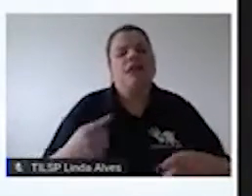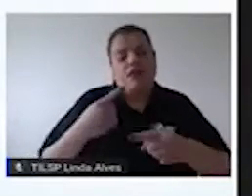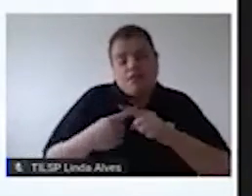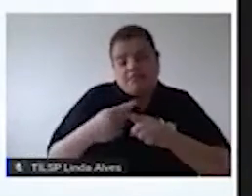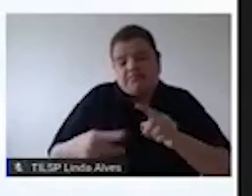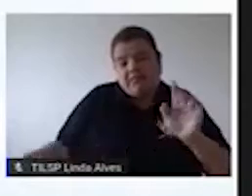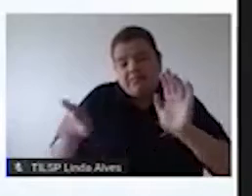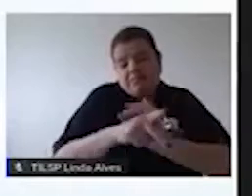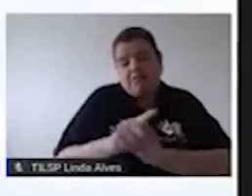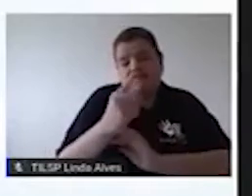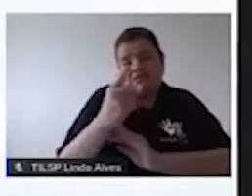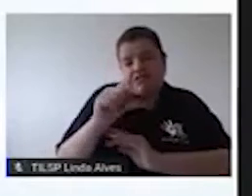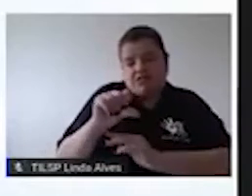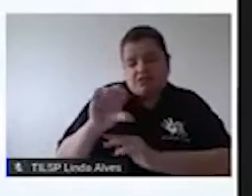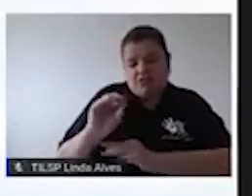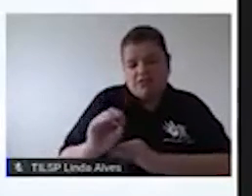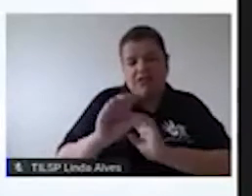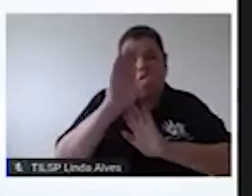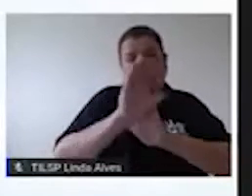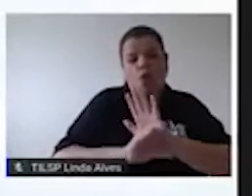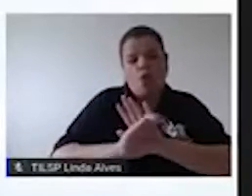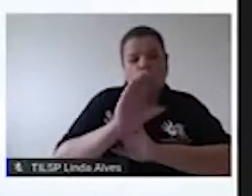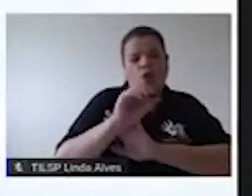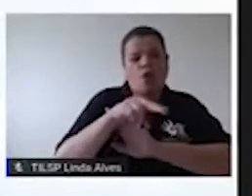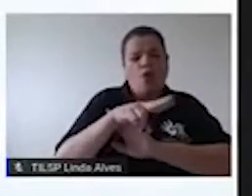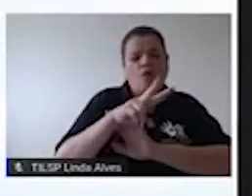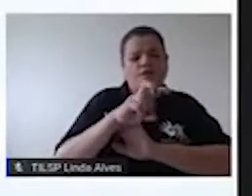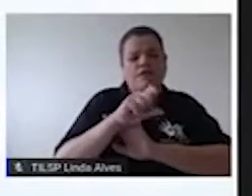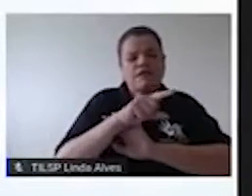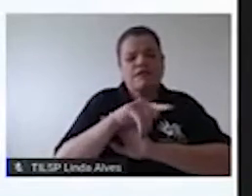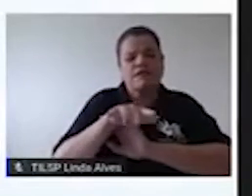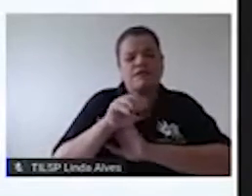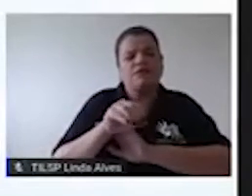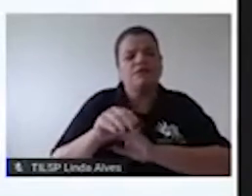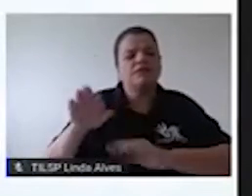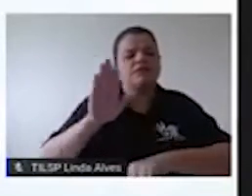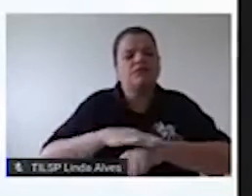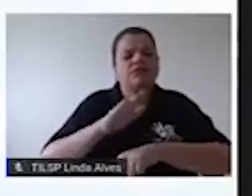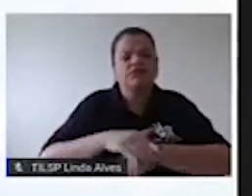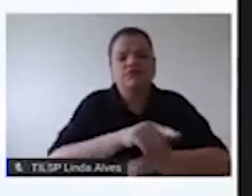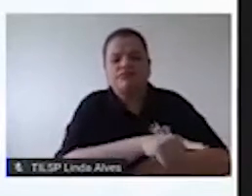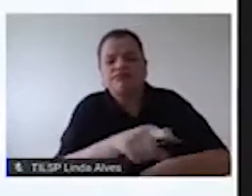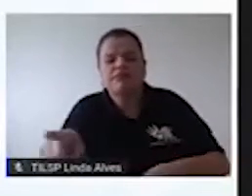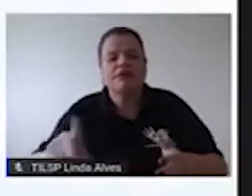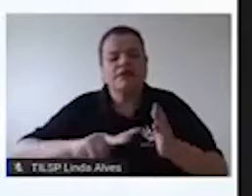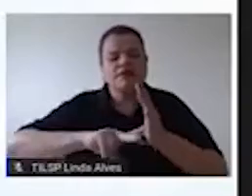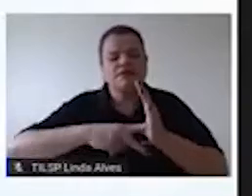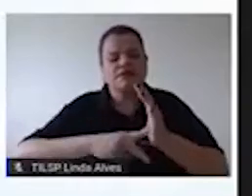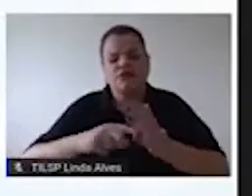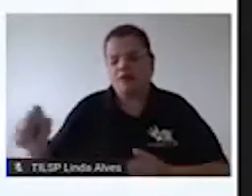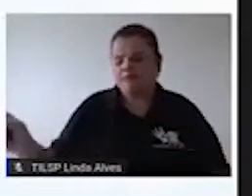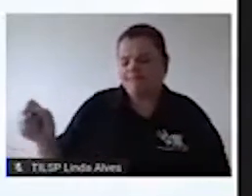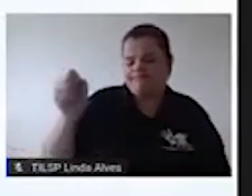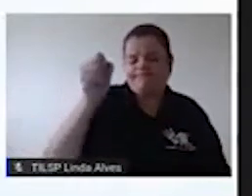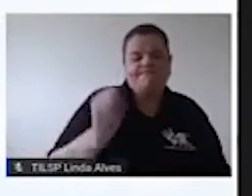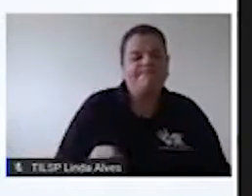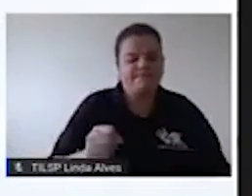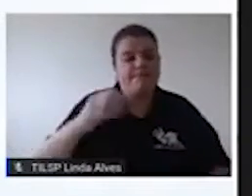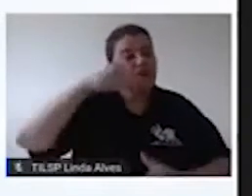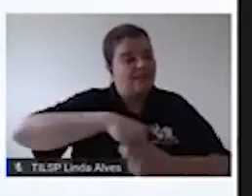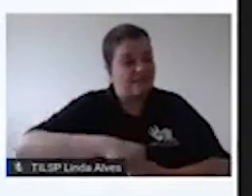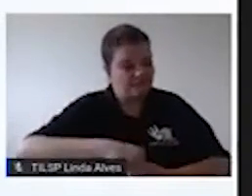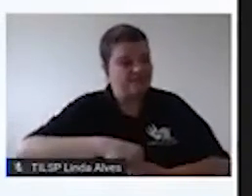Convenção 190, né, para que primeiramente os sindicatos assumam esse compromisso dentro das suas